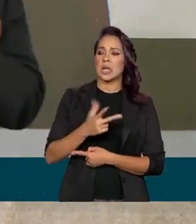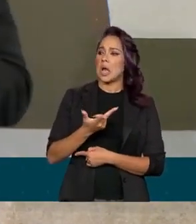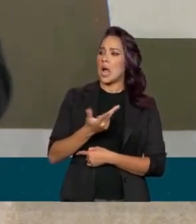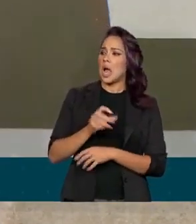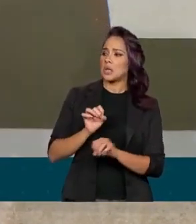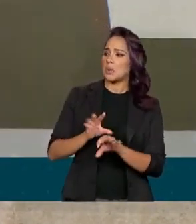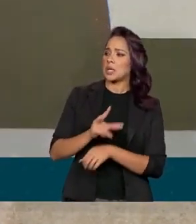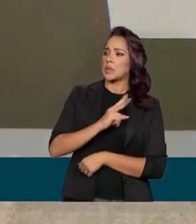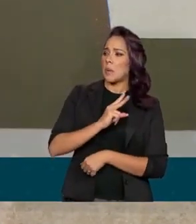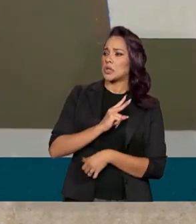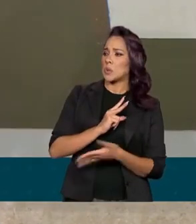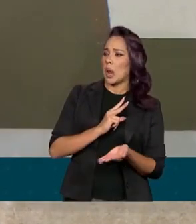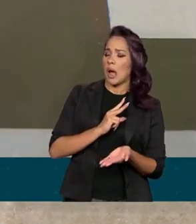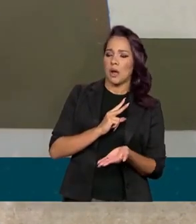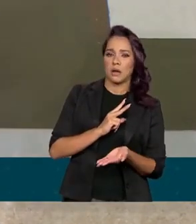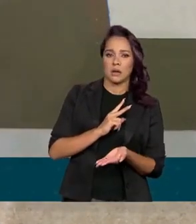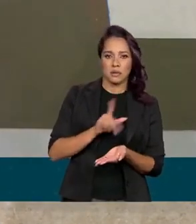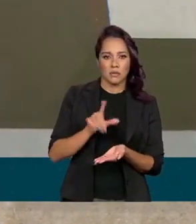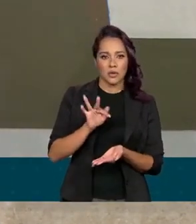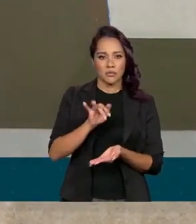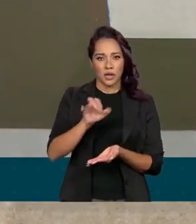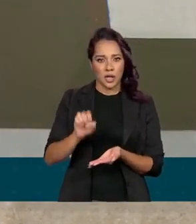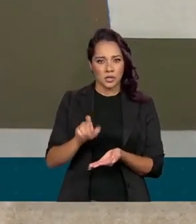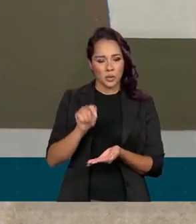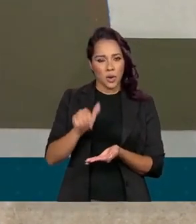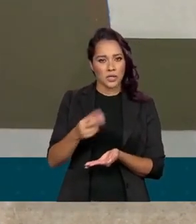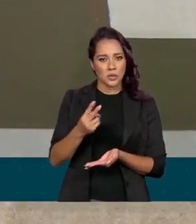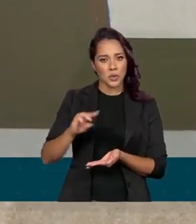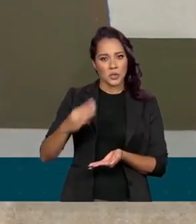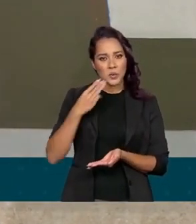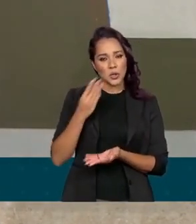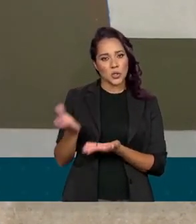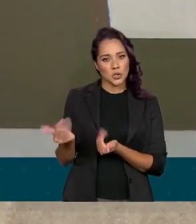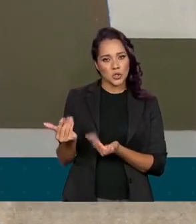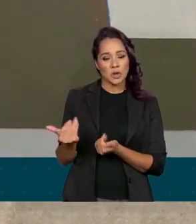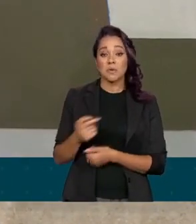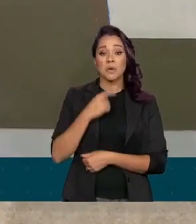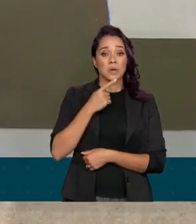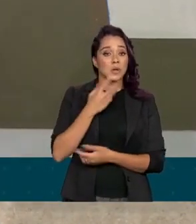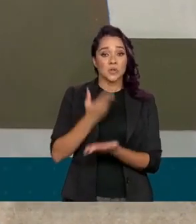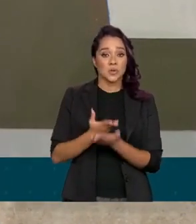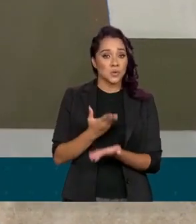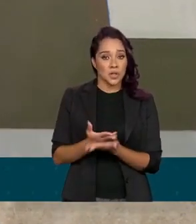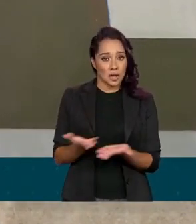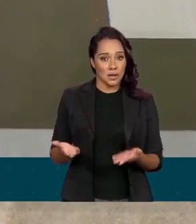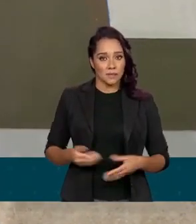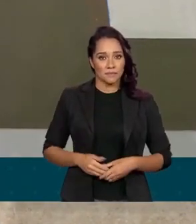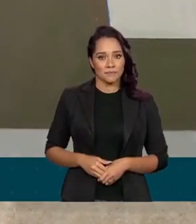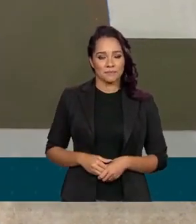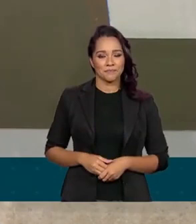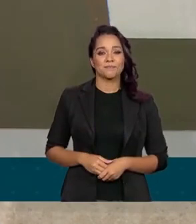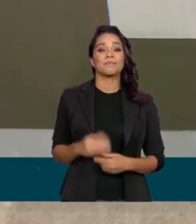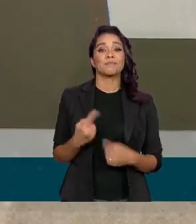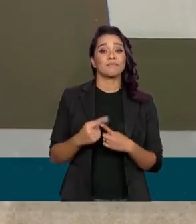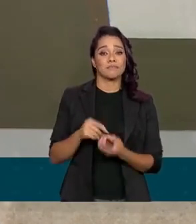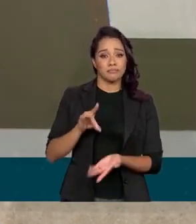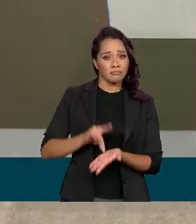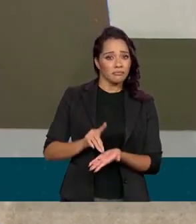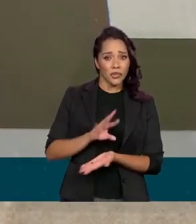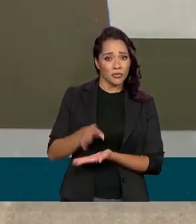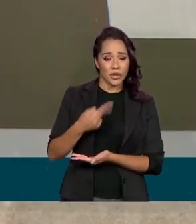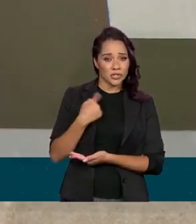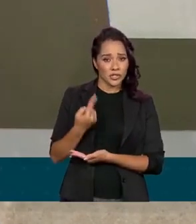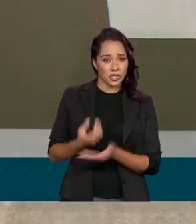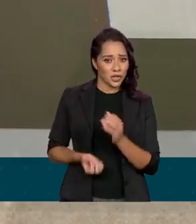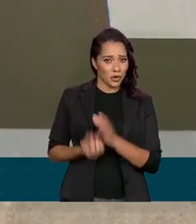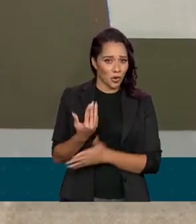privatizando a educação. Mas o FIES colocou quase 2 milhões de jovens que não podiam estudar para estudar. Porque, é verdade, não foi nós que